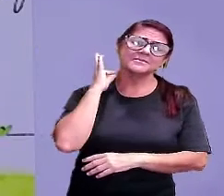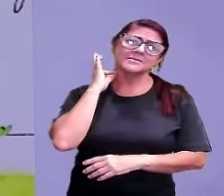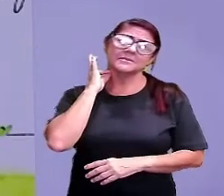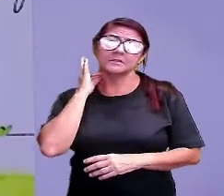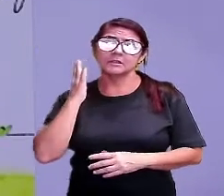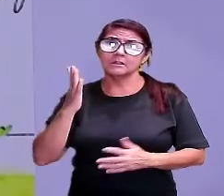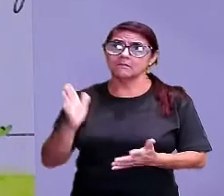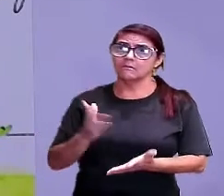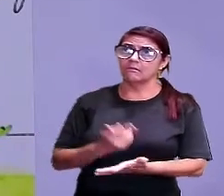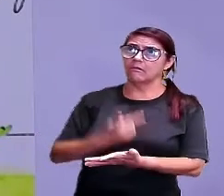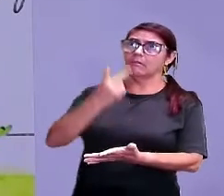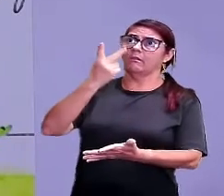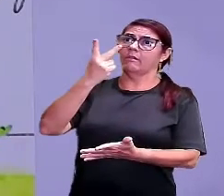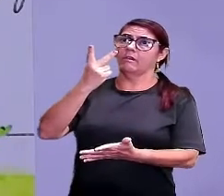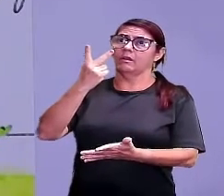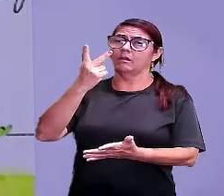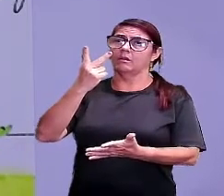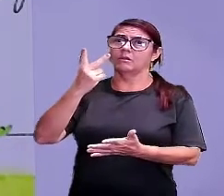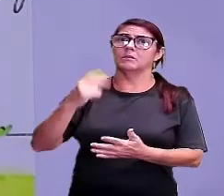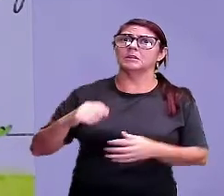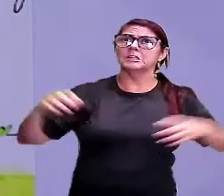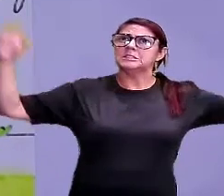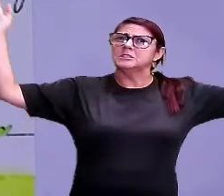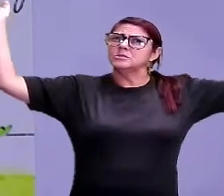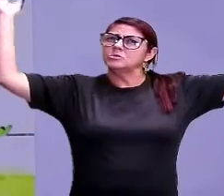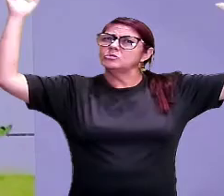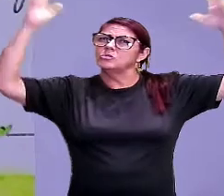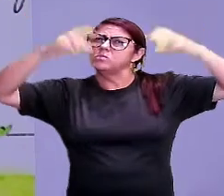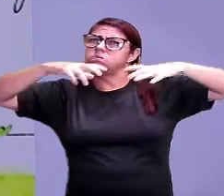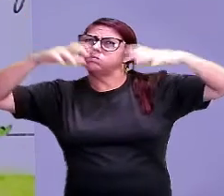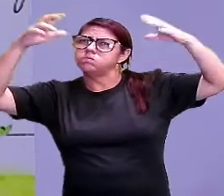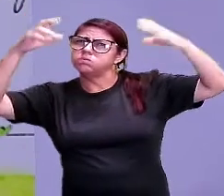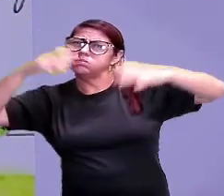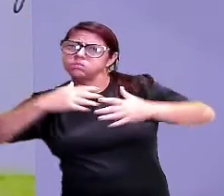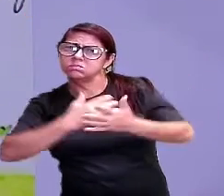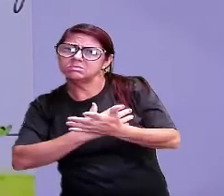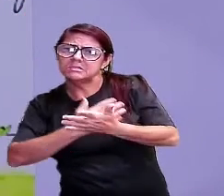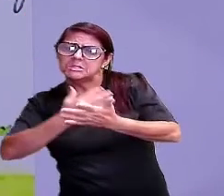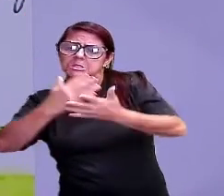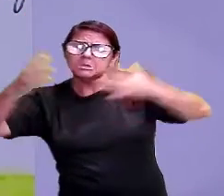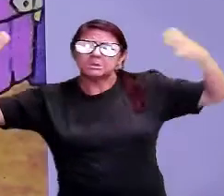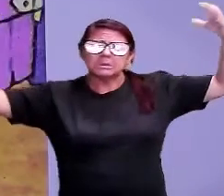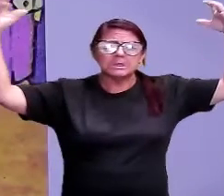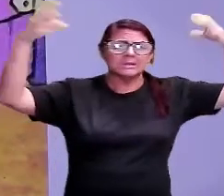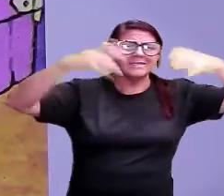De repente, caiu uma chuva muito forte.